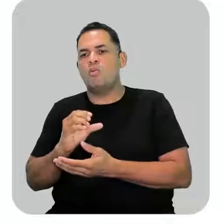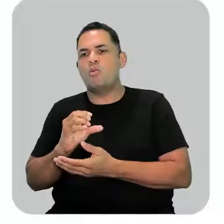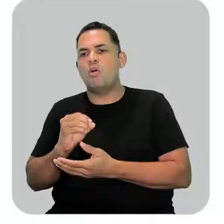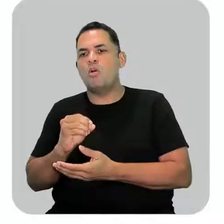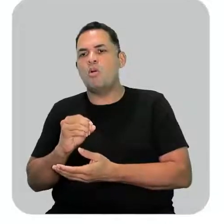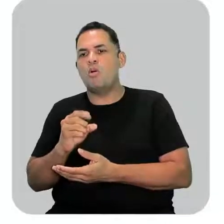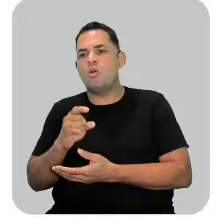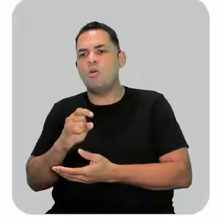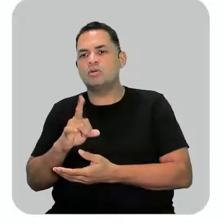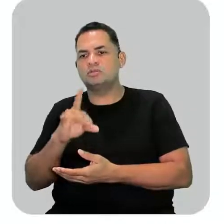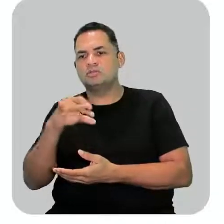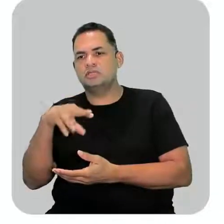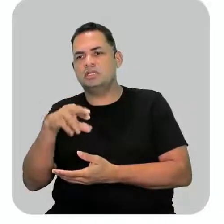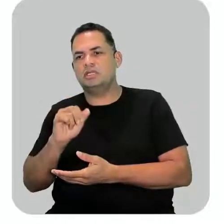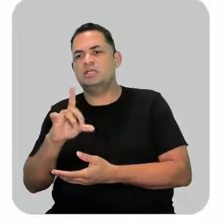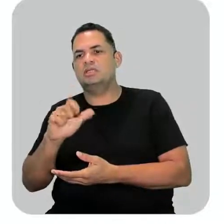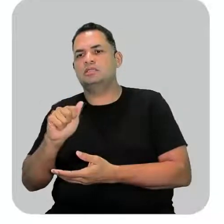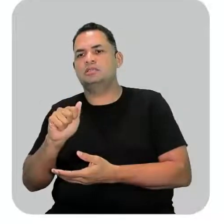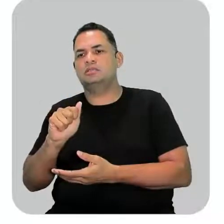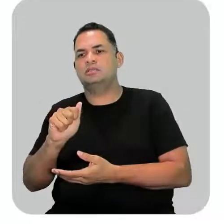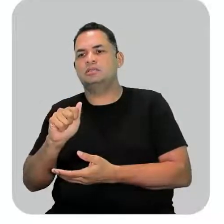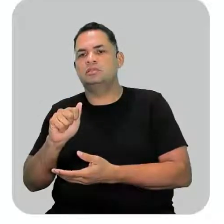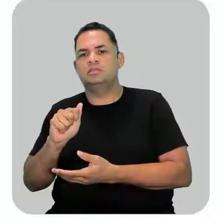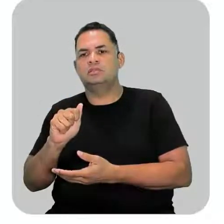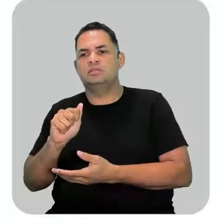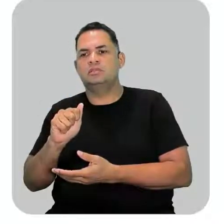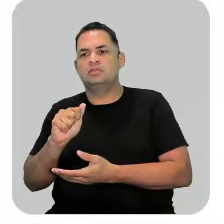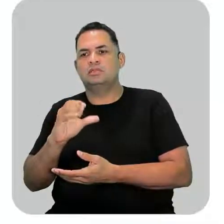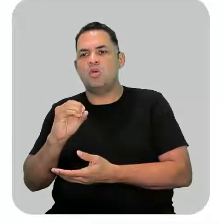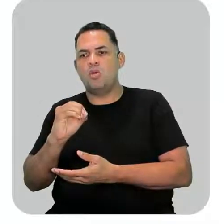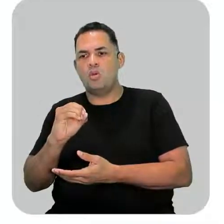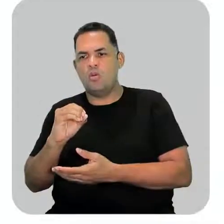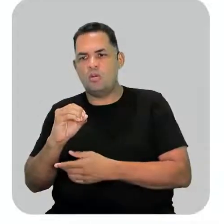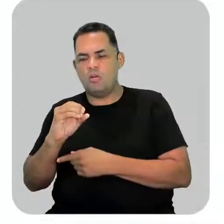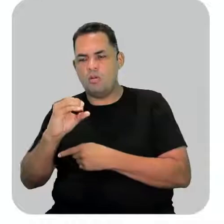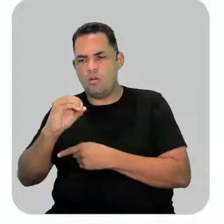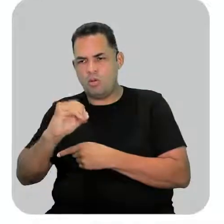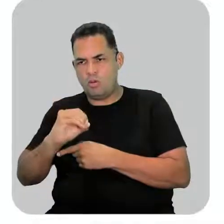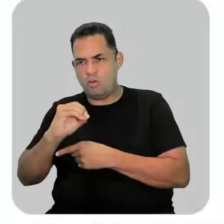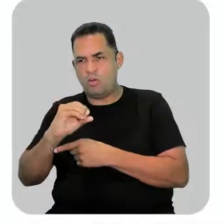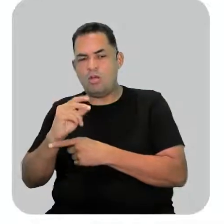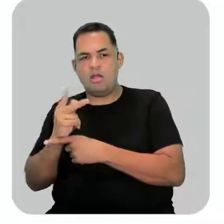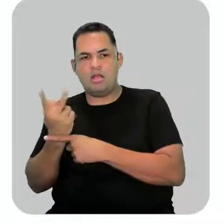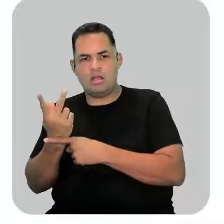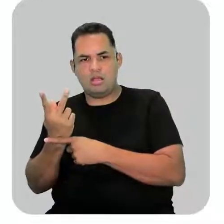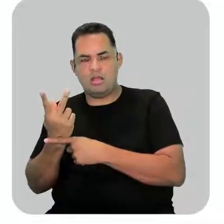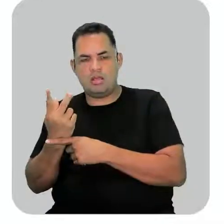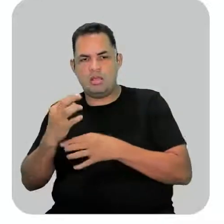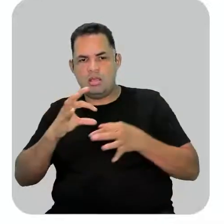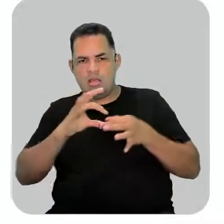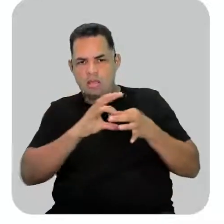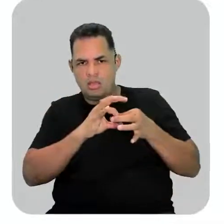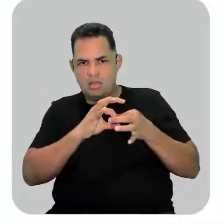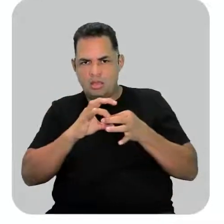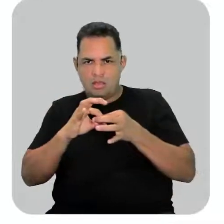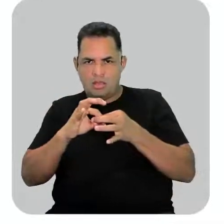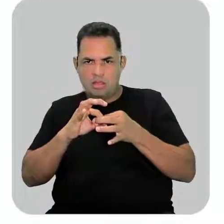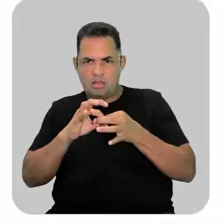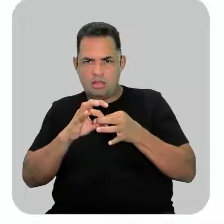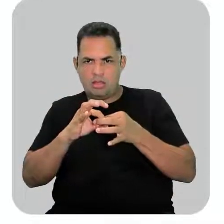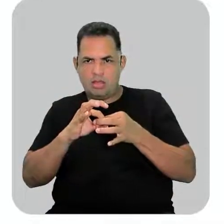isidrila, né, que a gente chama de hidroxila, que é o OH. São ligados diretamente